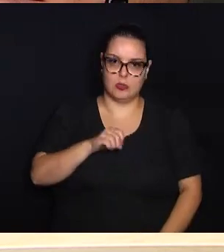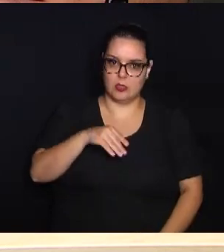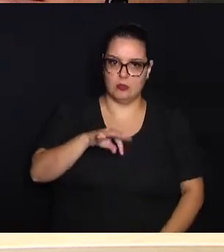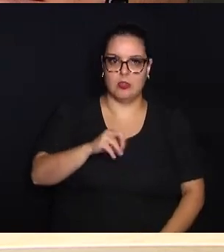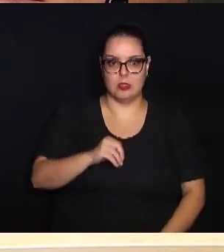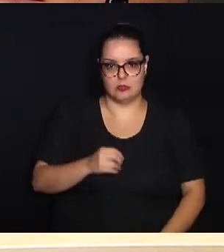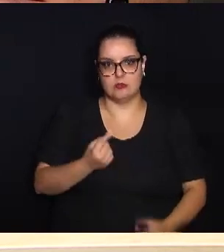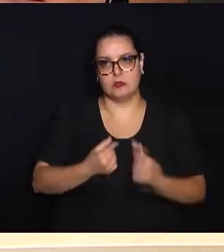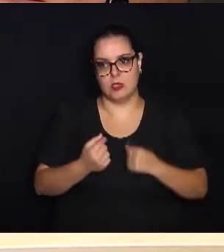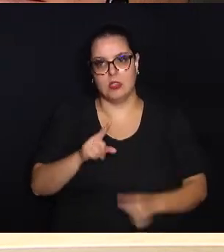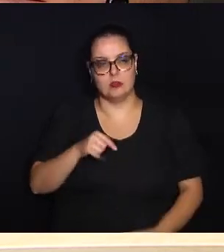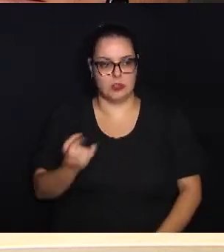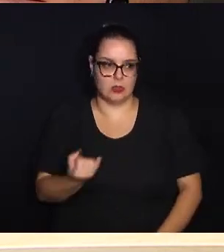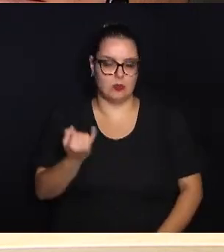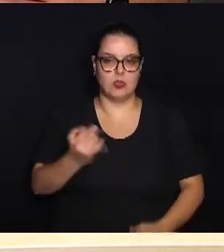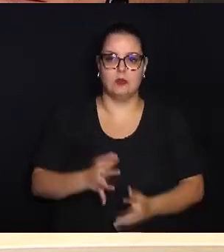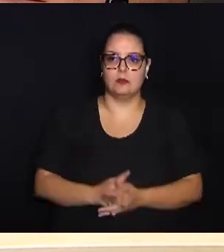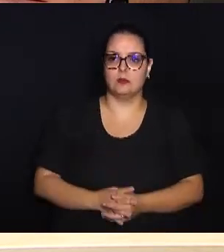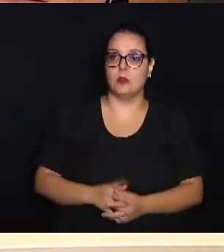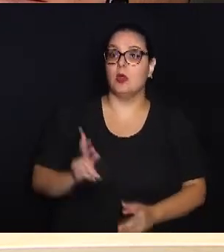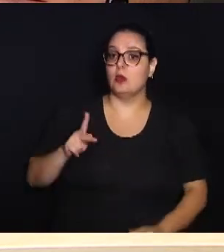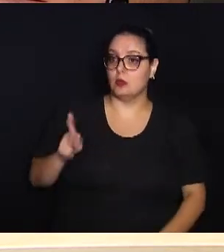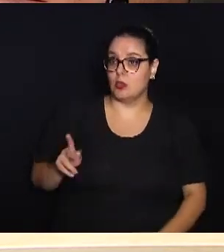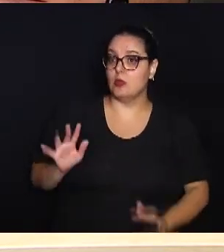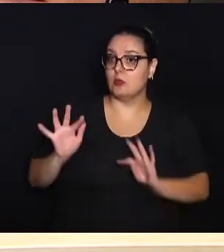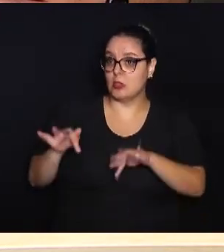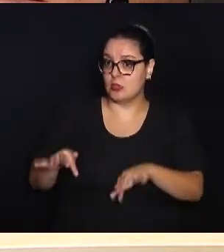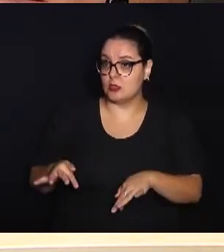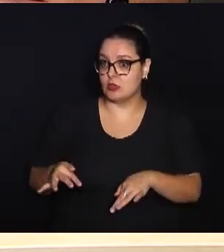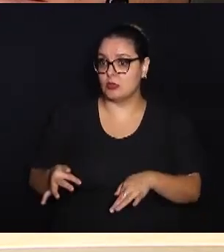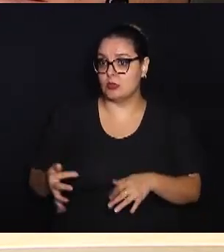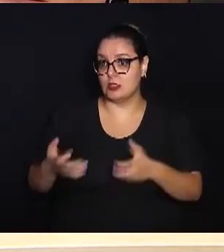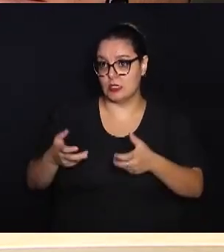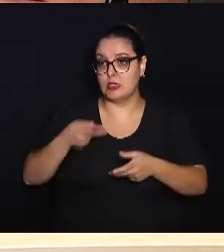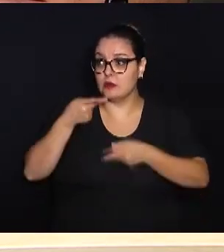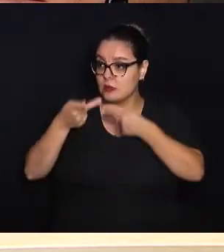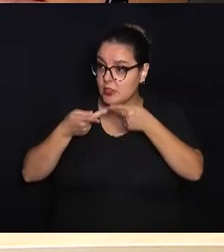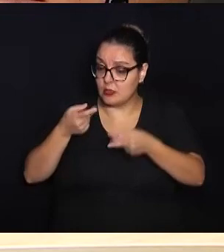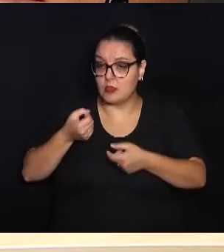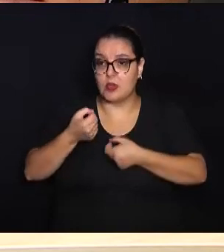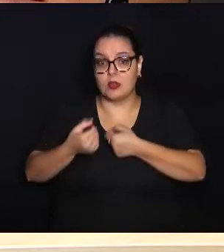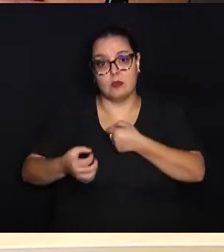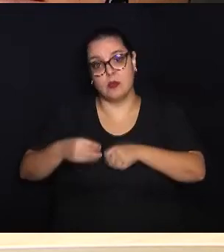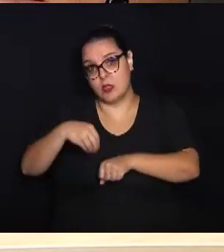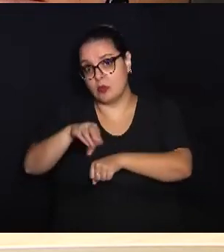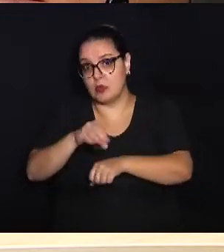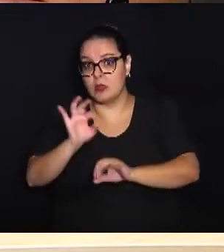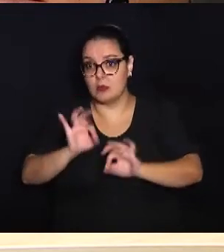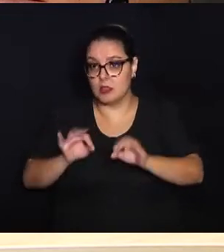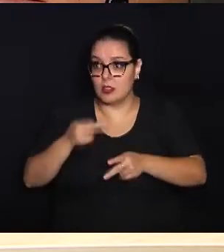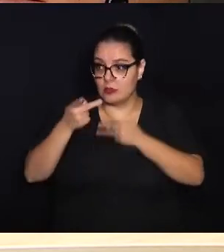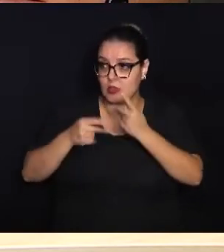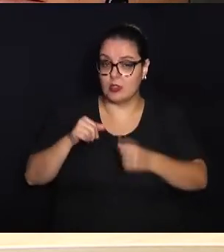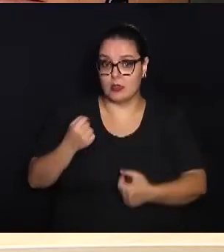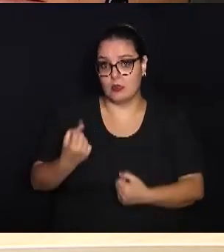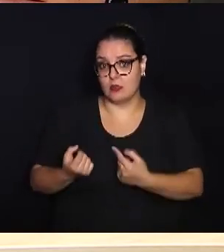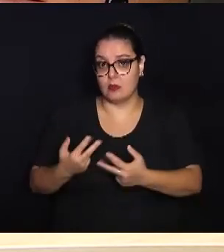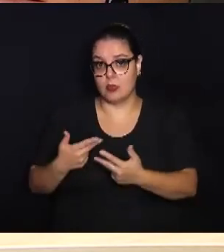suplemento na renda é importante. Professor, para finalizar, o senhor gostaria de dar mais alguma dica, falar mais alguma